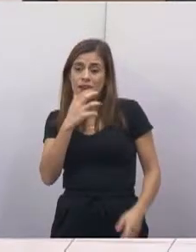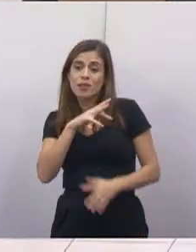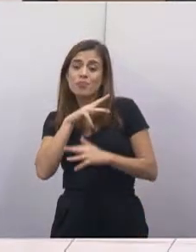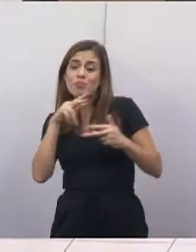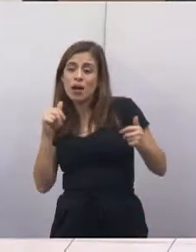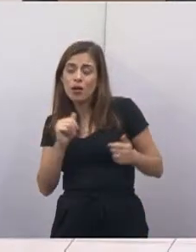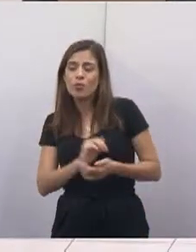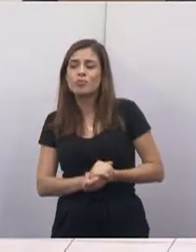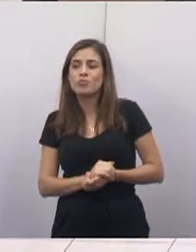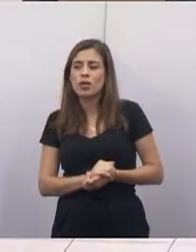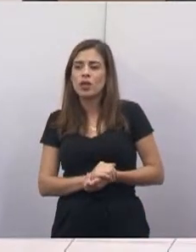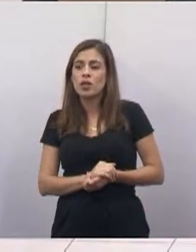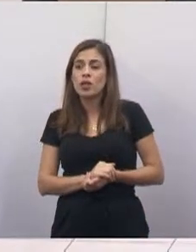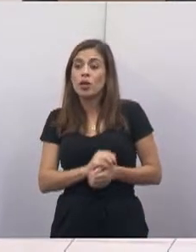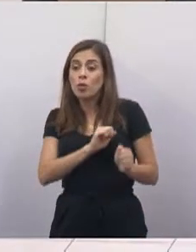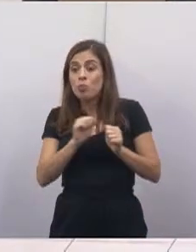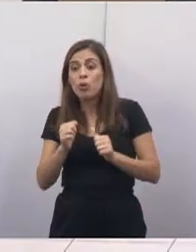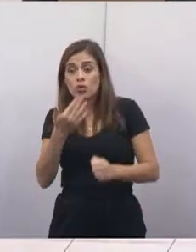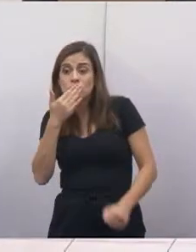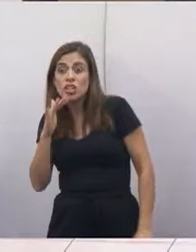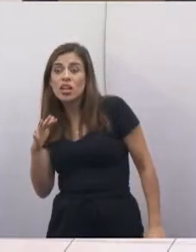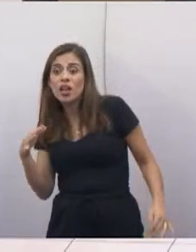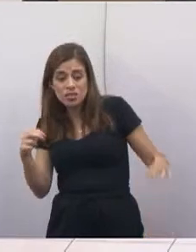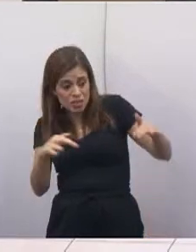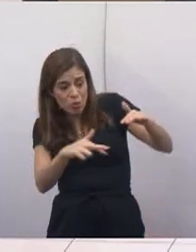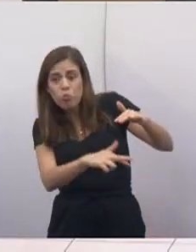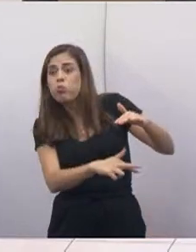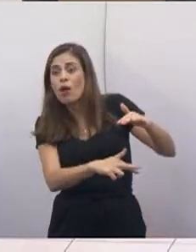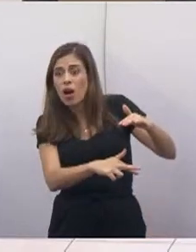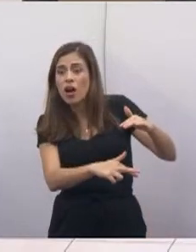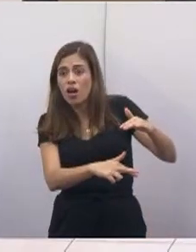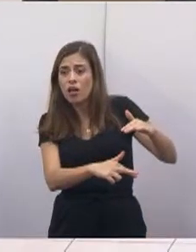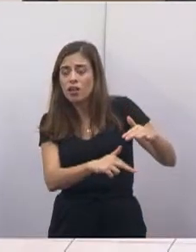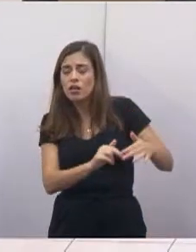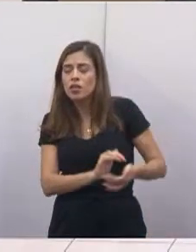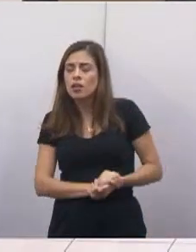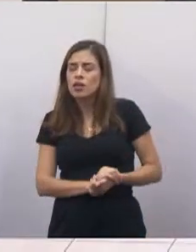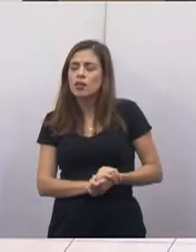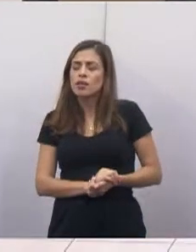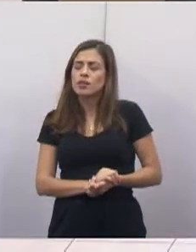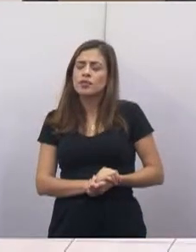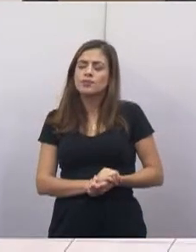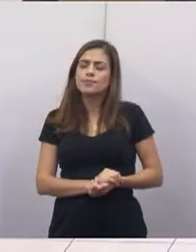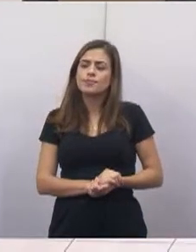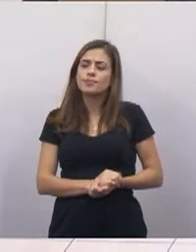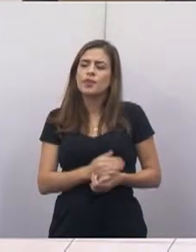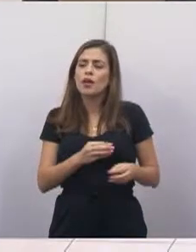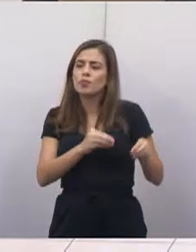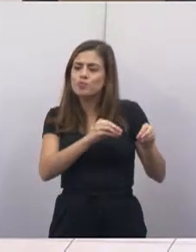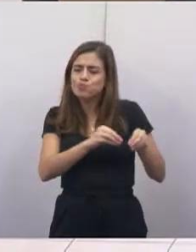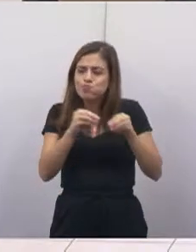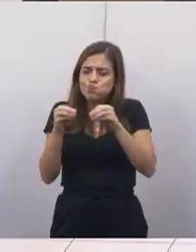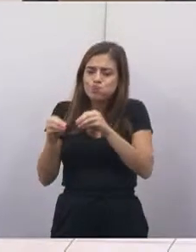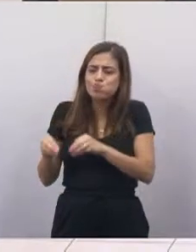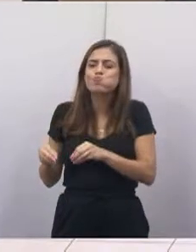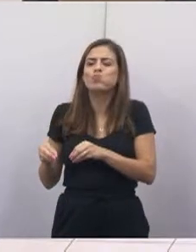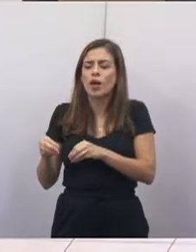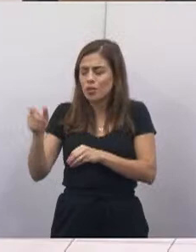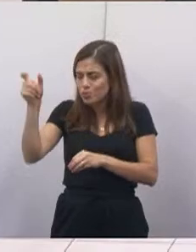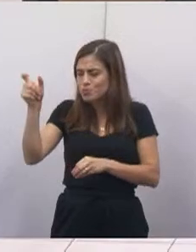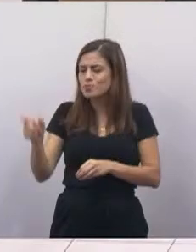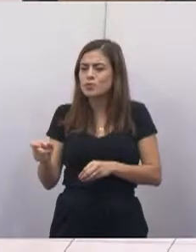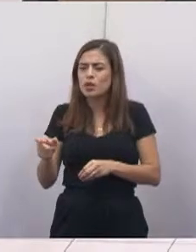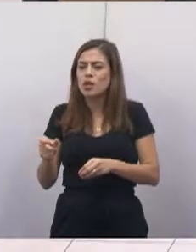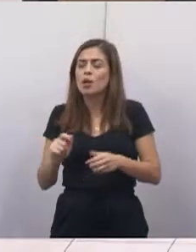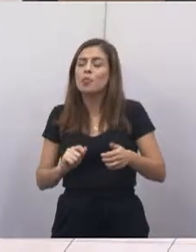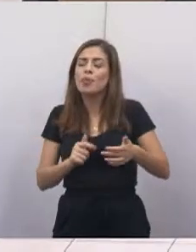é? Tamanha a boca do bueiro, você evita o gasto, não é, de retirar as pessoas de outro local de trabalho para estar indo ali